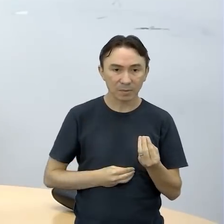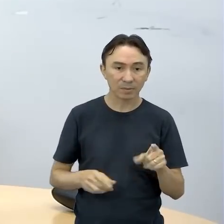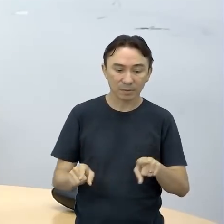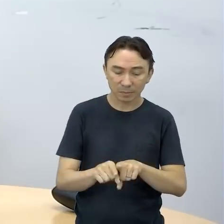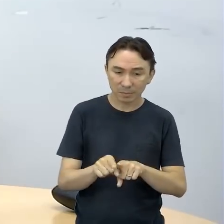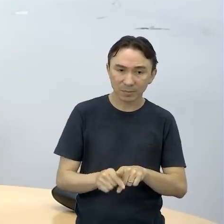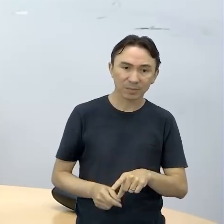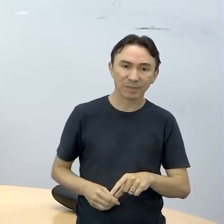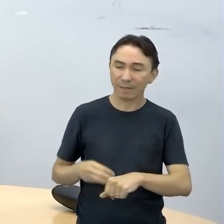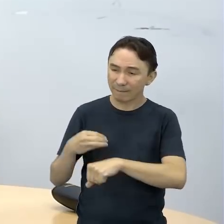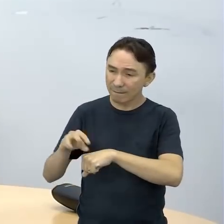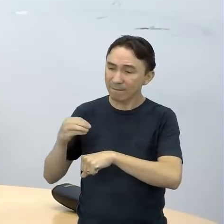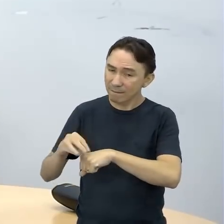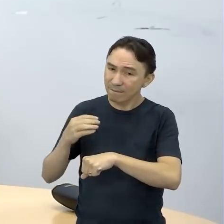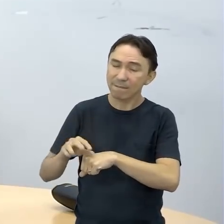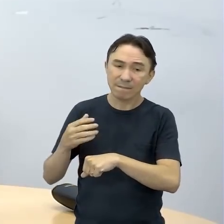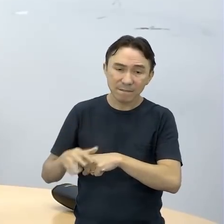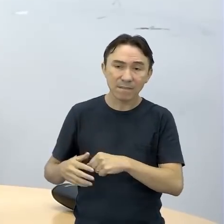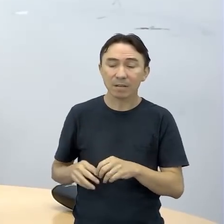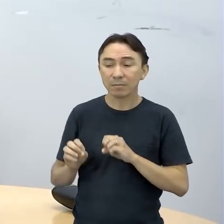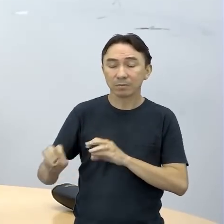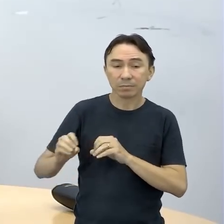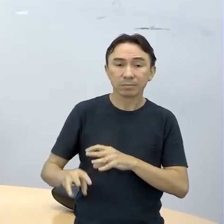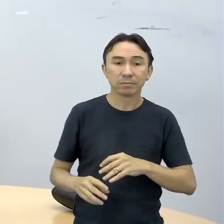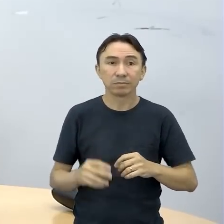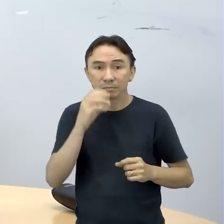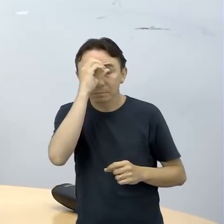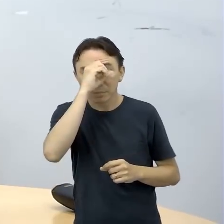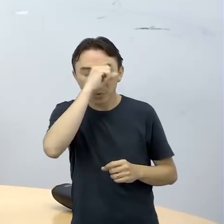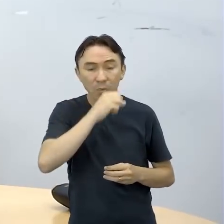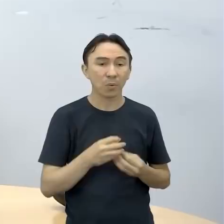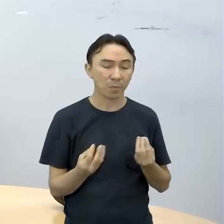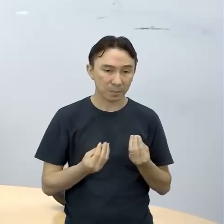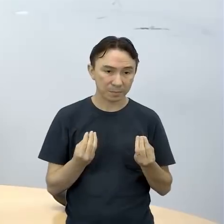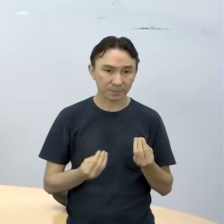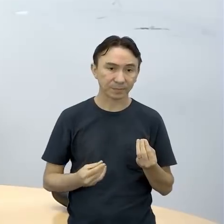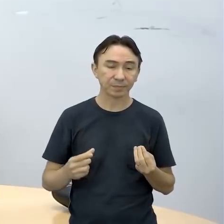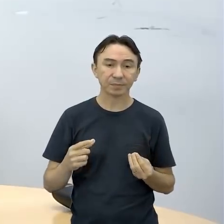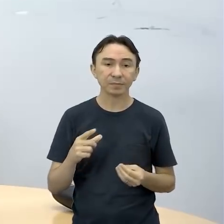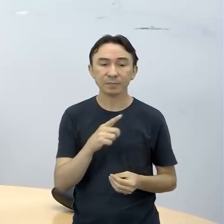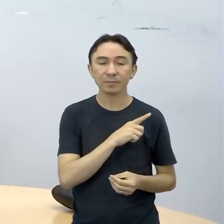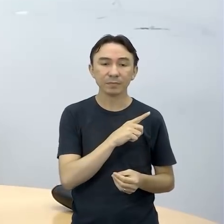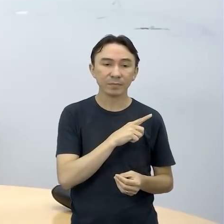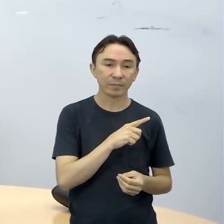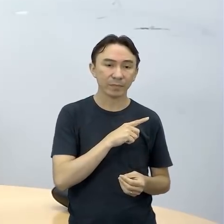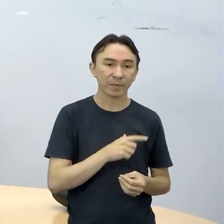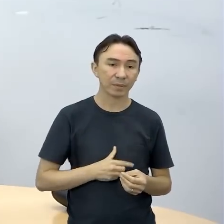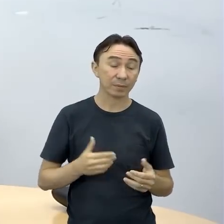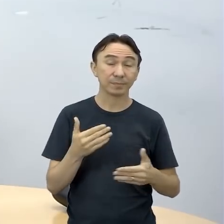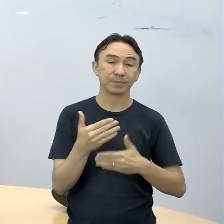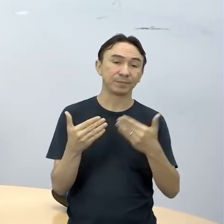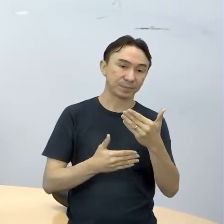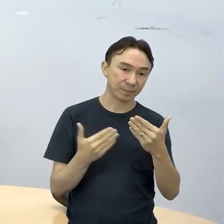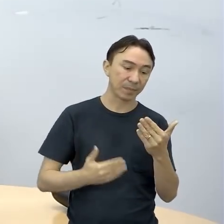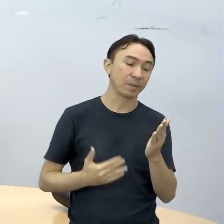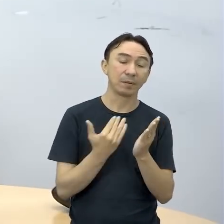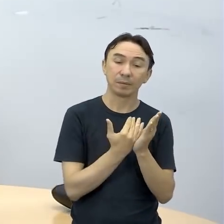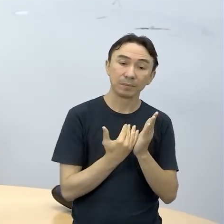aprendizagem. Antes da gente finalizar, eu queria mostrar para vocês o slide do Saiba Mais, que é um slide que a gente